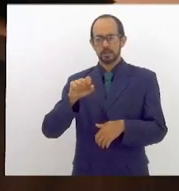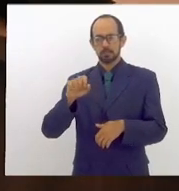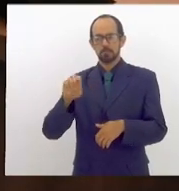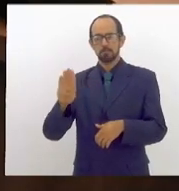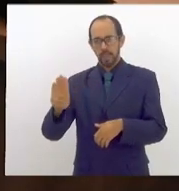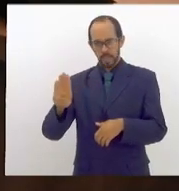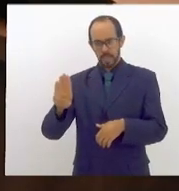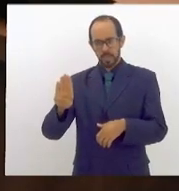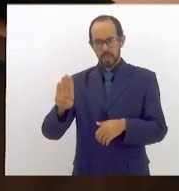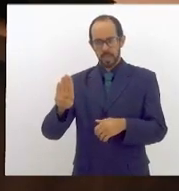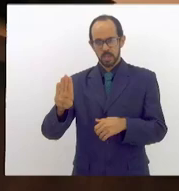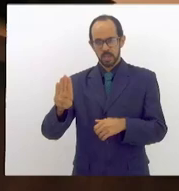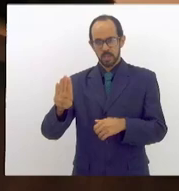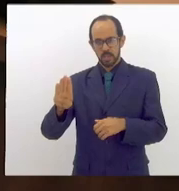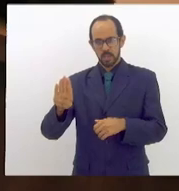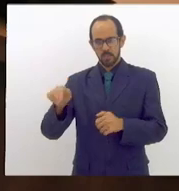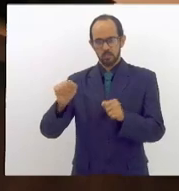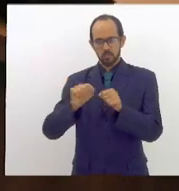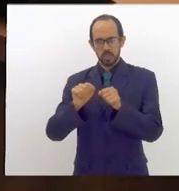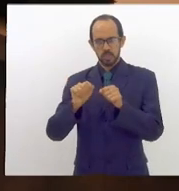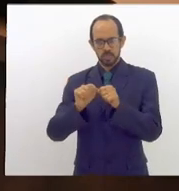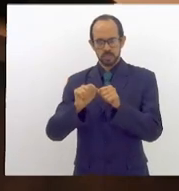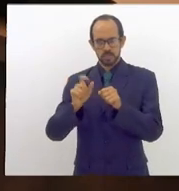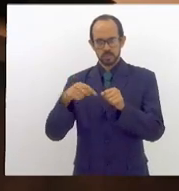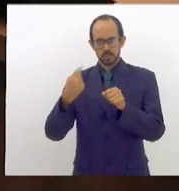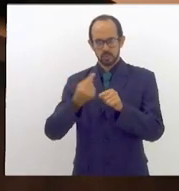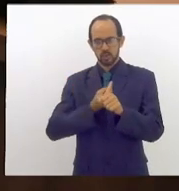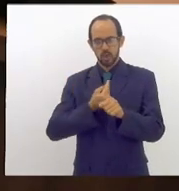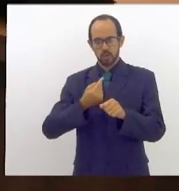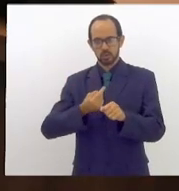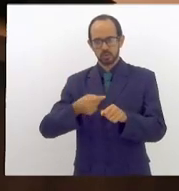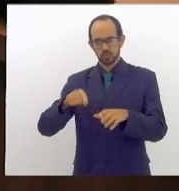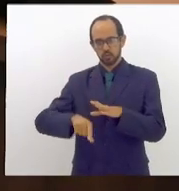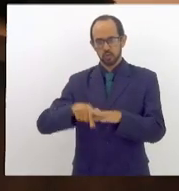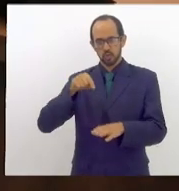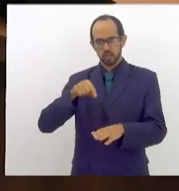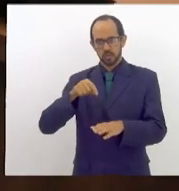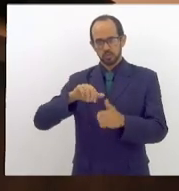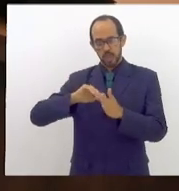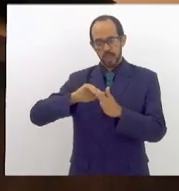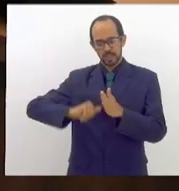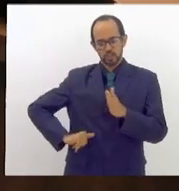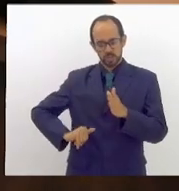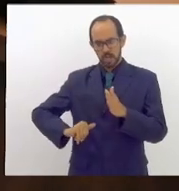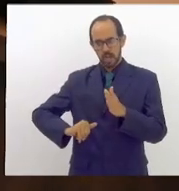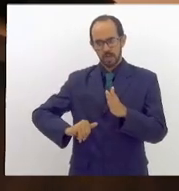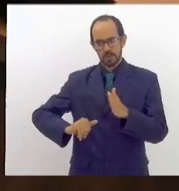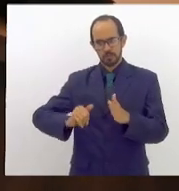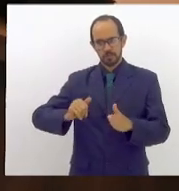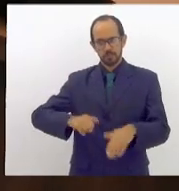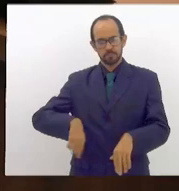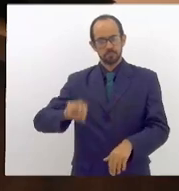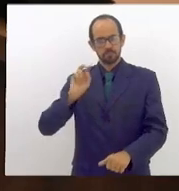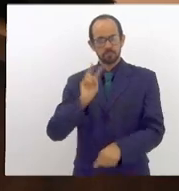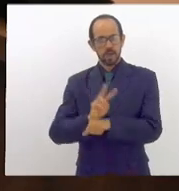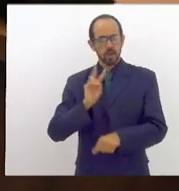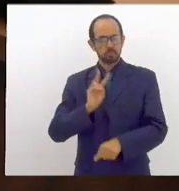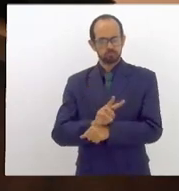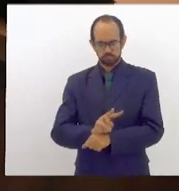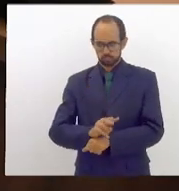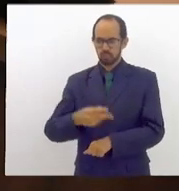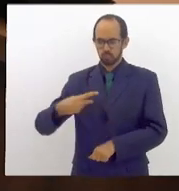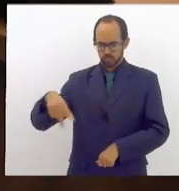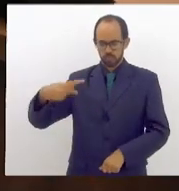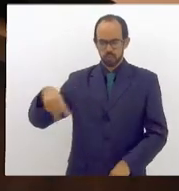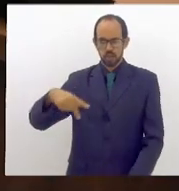pela bancada do PSB a gente preferiu retirar os destaques para salvar aguardar o destaque